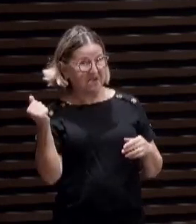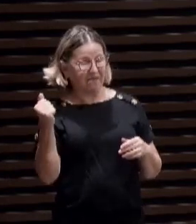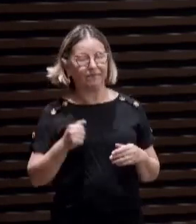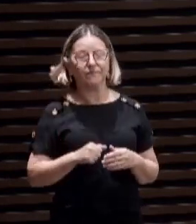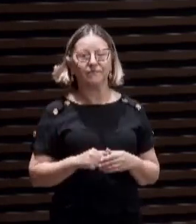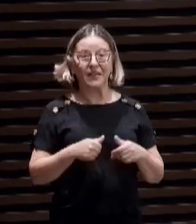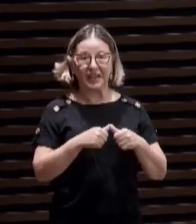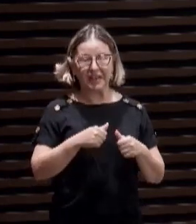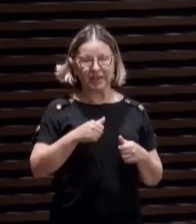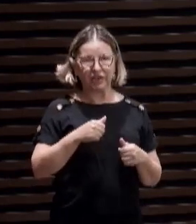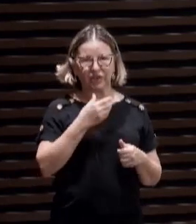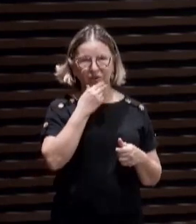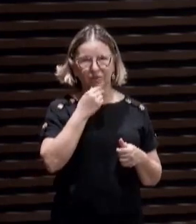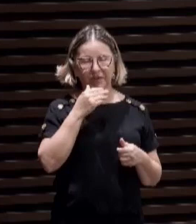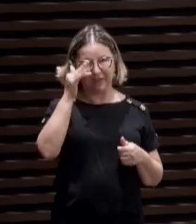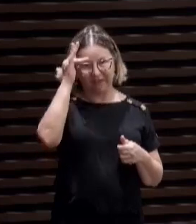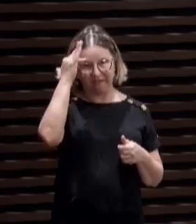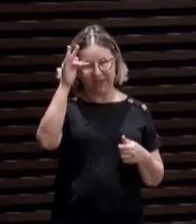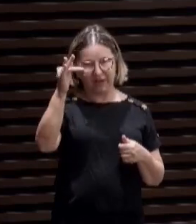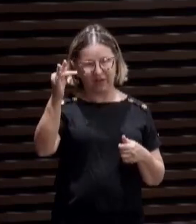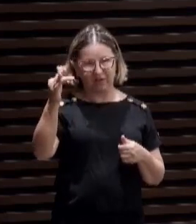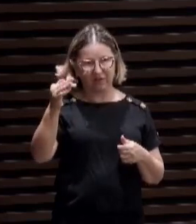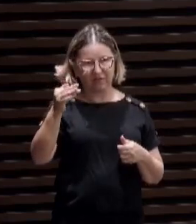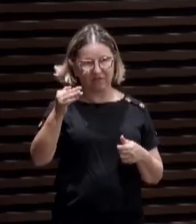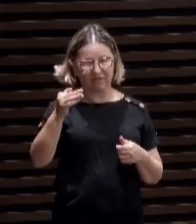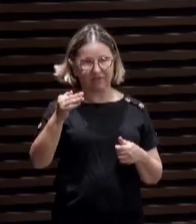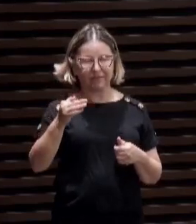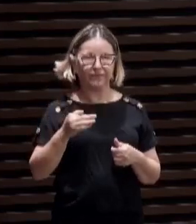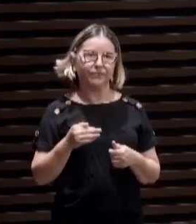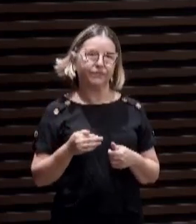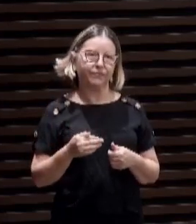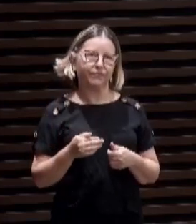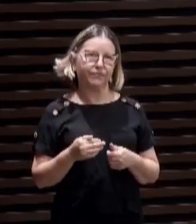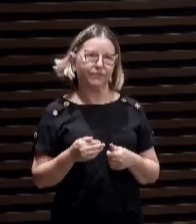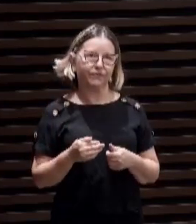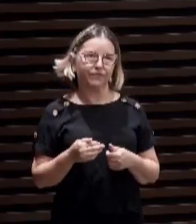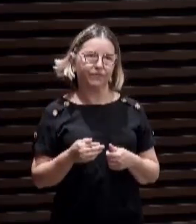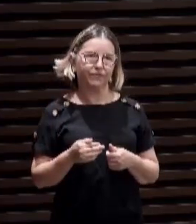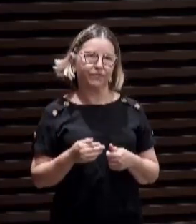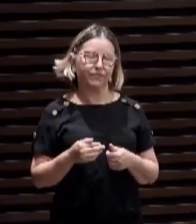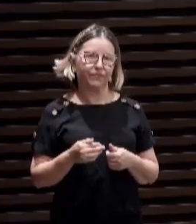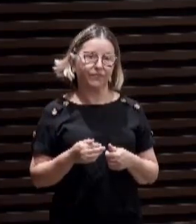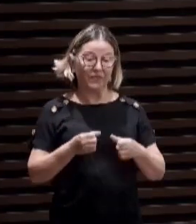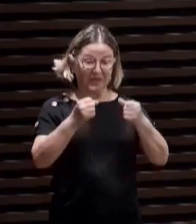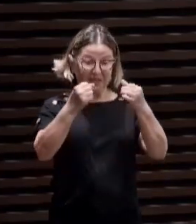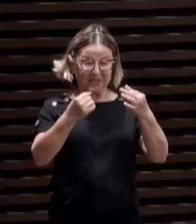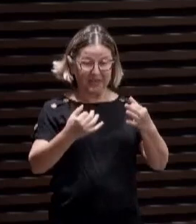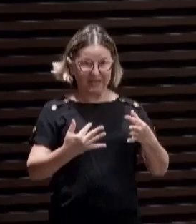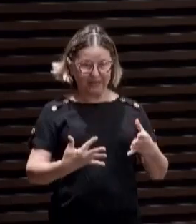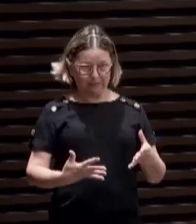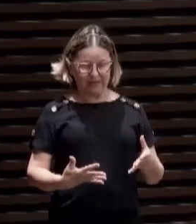filósofo, analisando a passagem do século passado para o nosso século, do